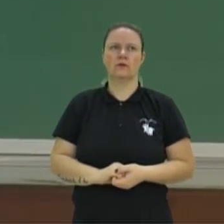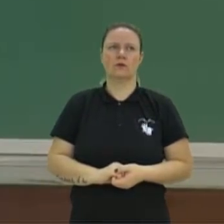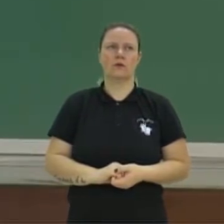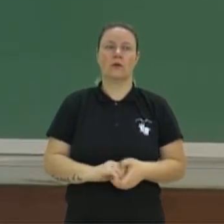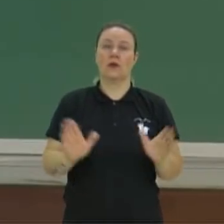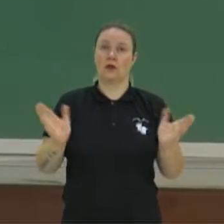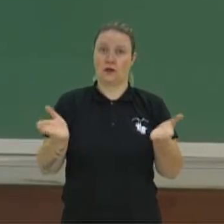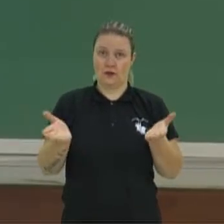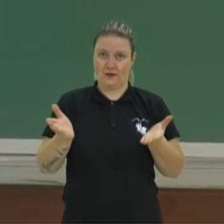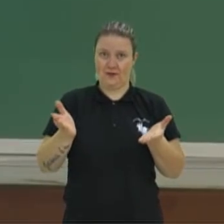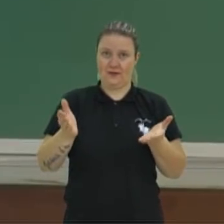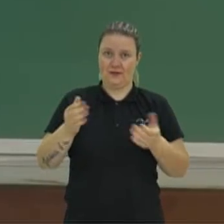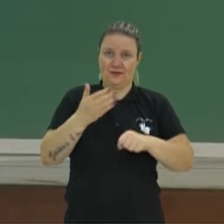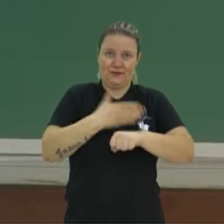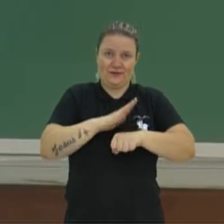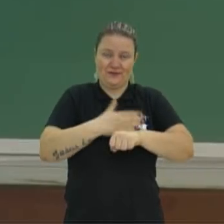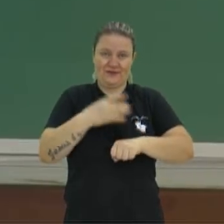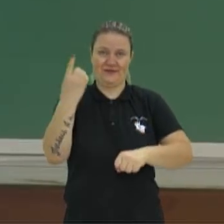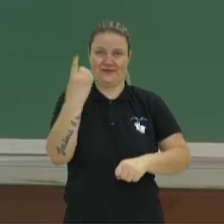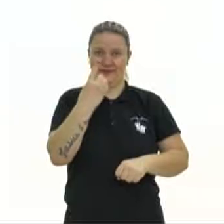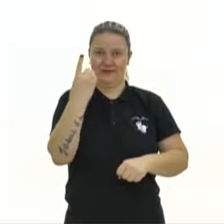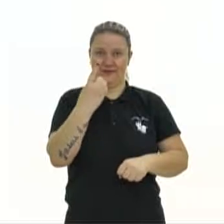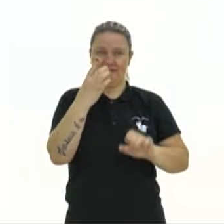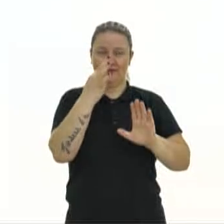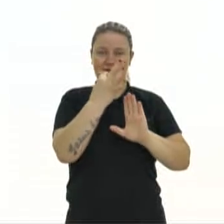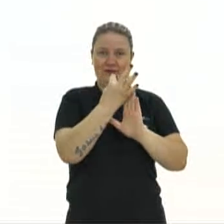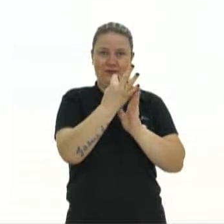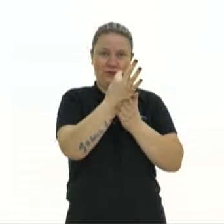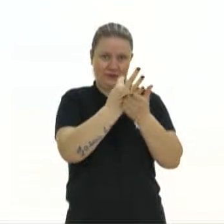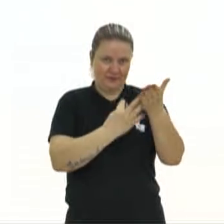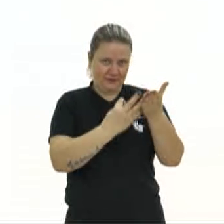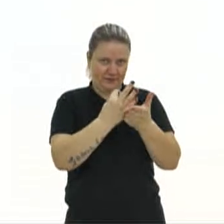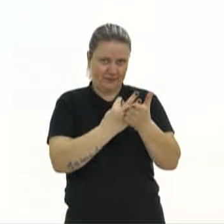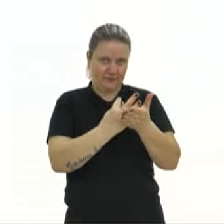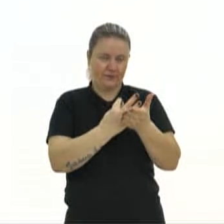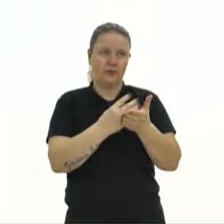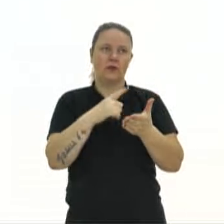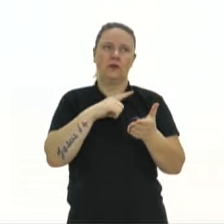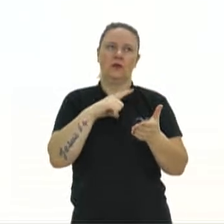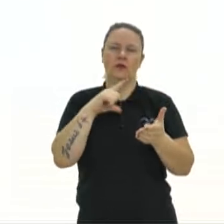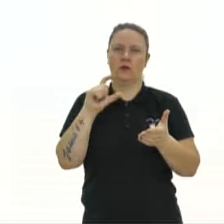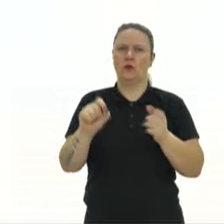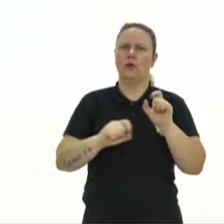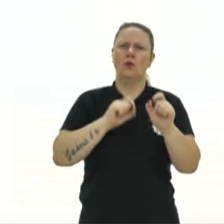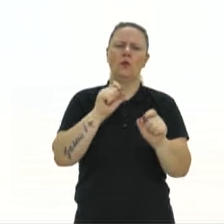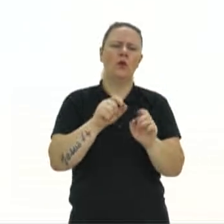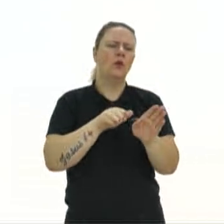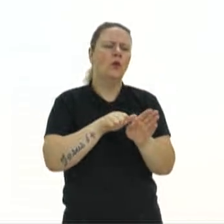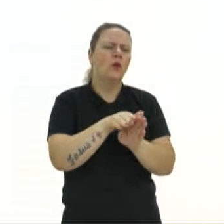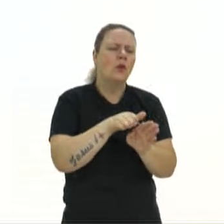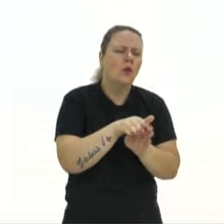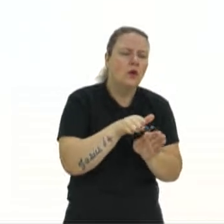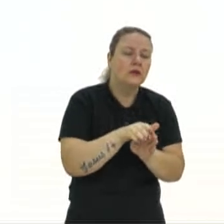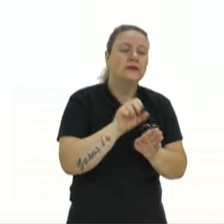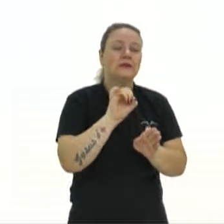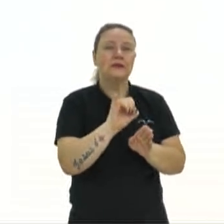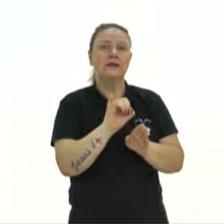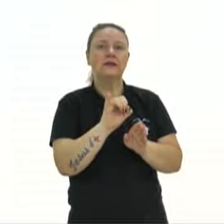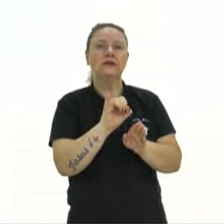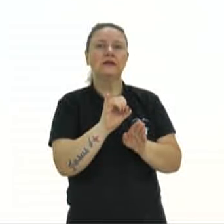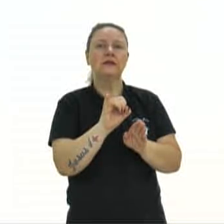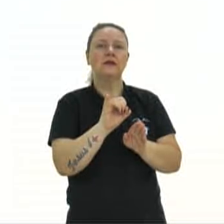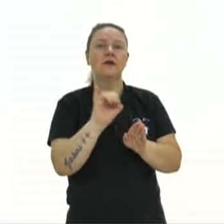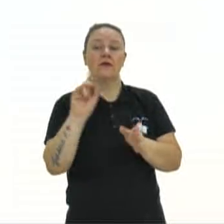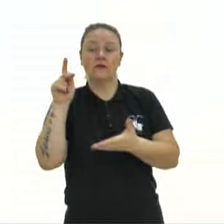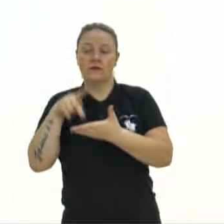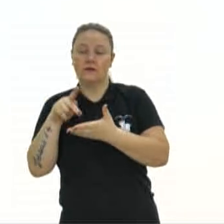Seguindo, nós temos o exercício número 1, temos um trecho, relembre comigo, um guia de como verificar se uma notícia é falsa antes de